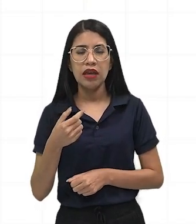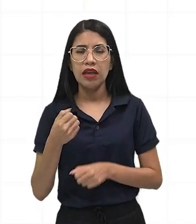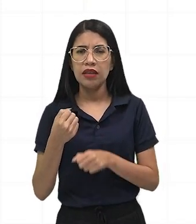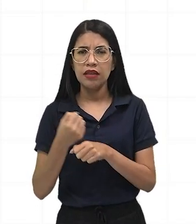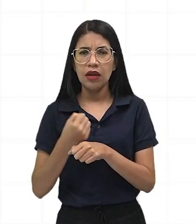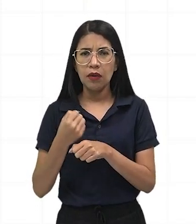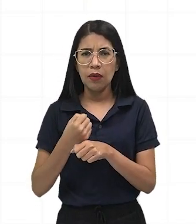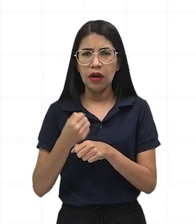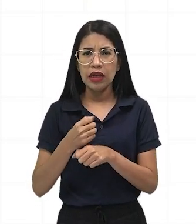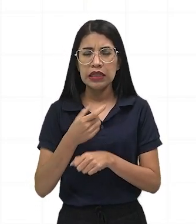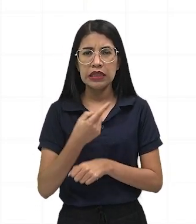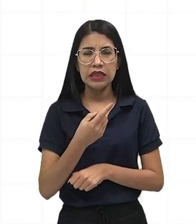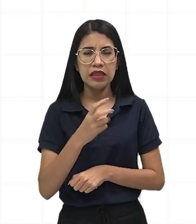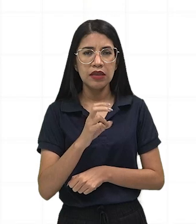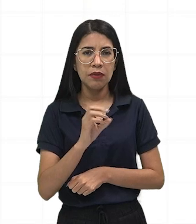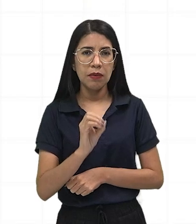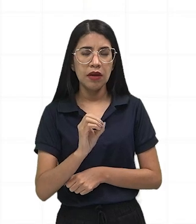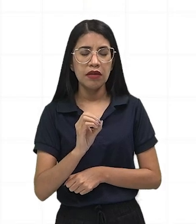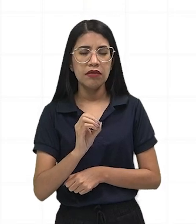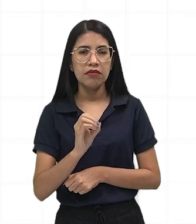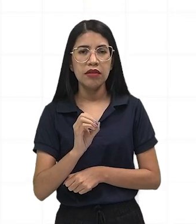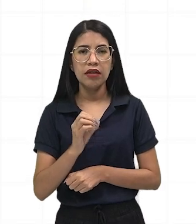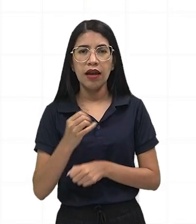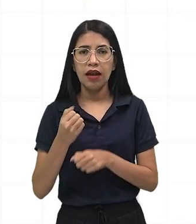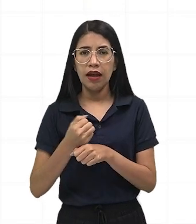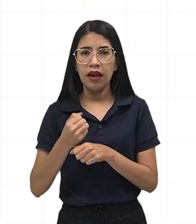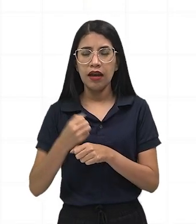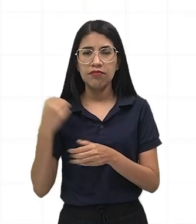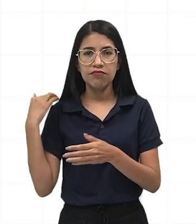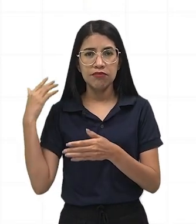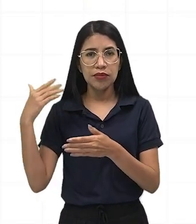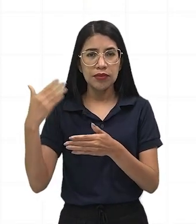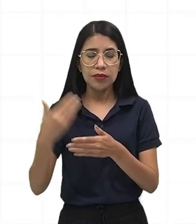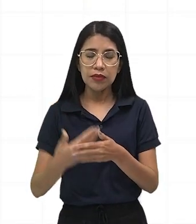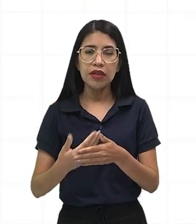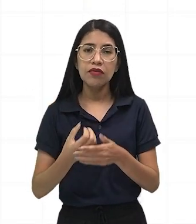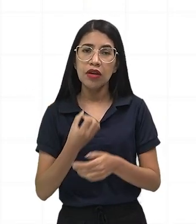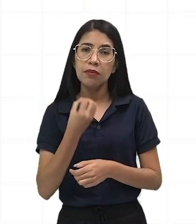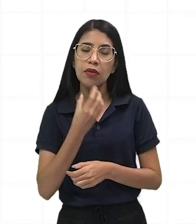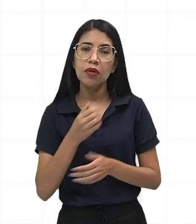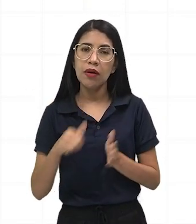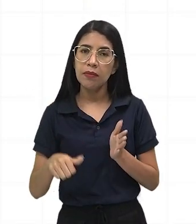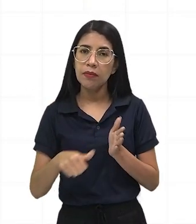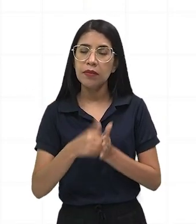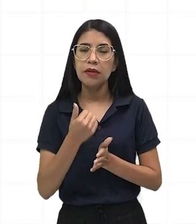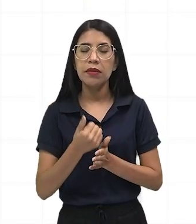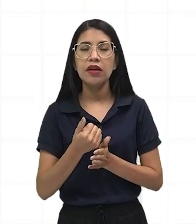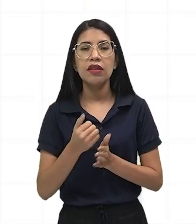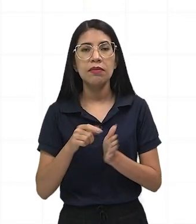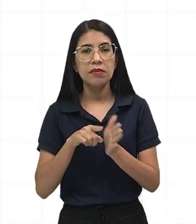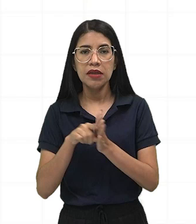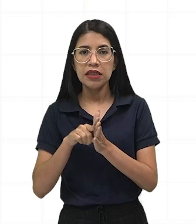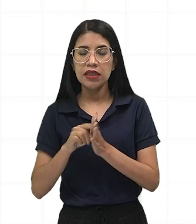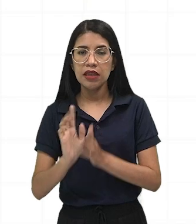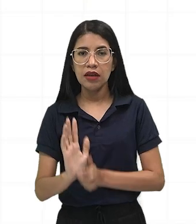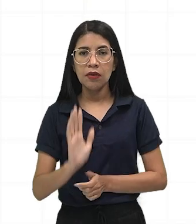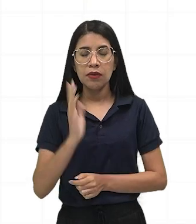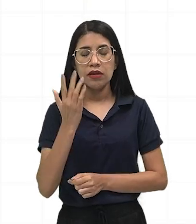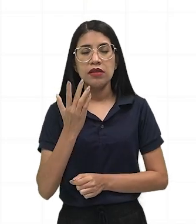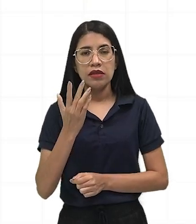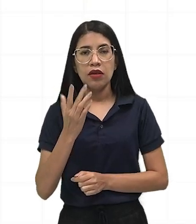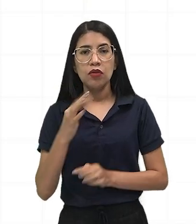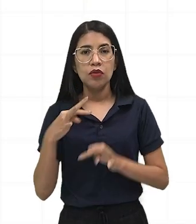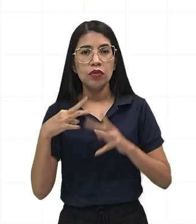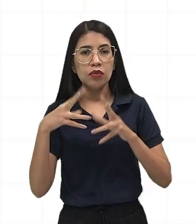tivemos 150 anos. E foi muito bom, termos aqui o primeiro censo do Brasil. Foi toda